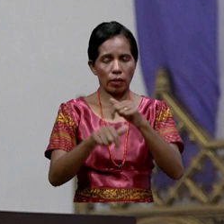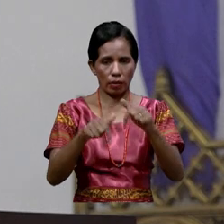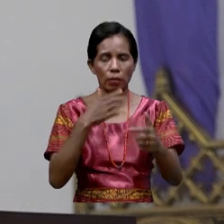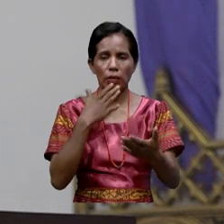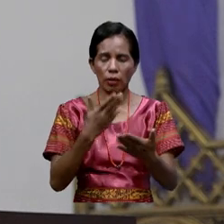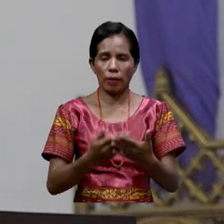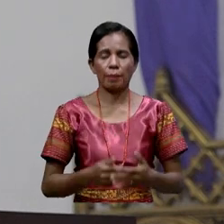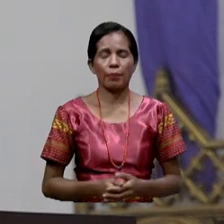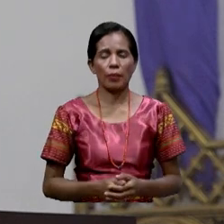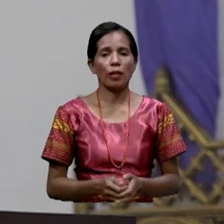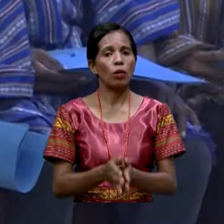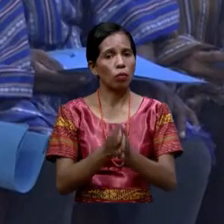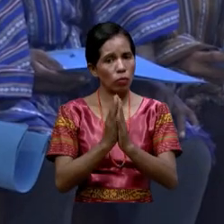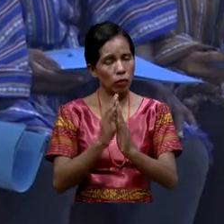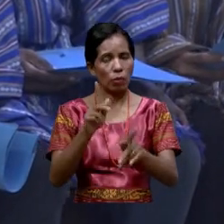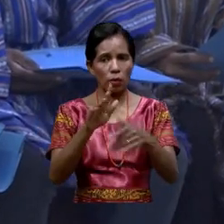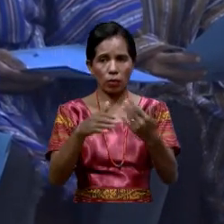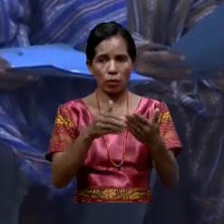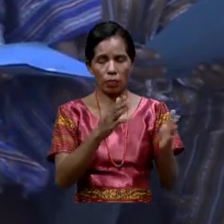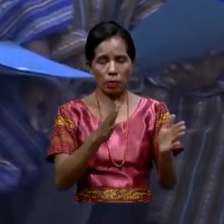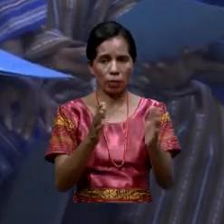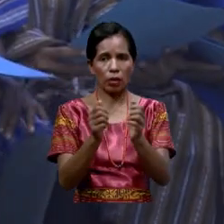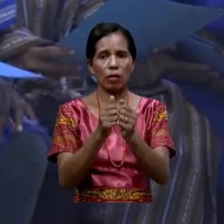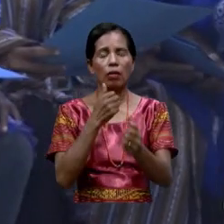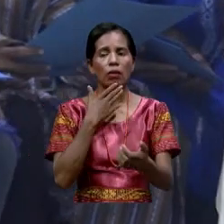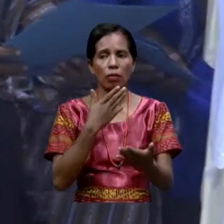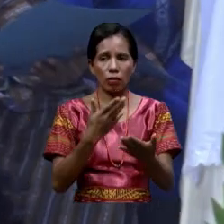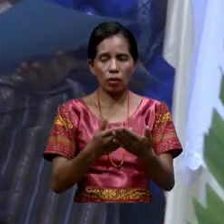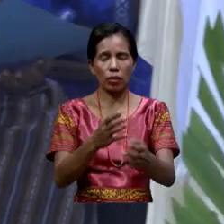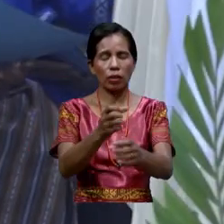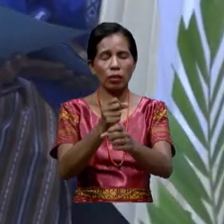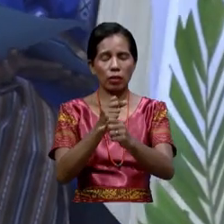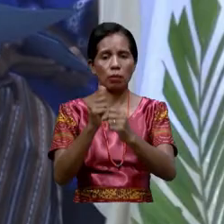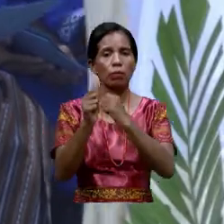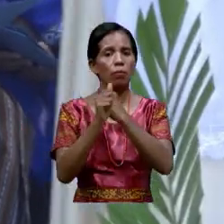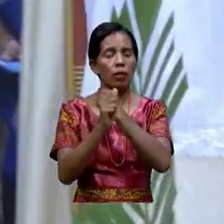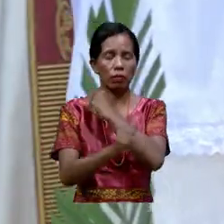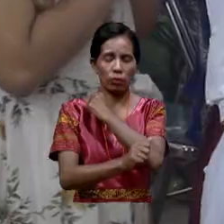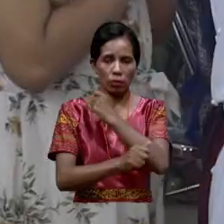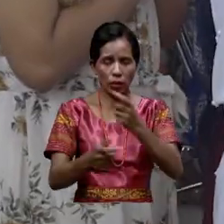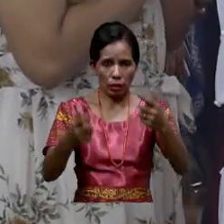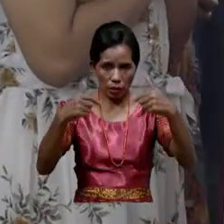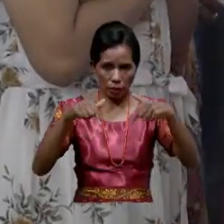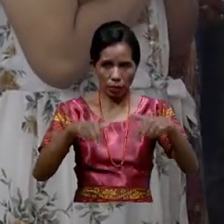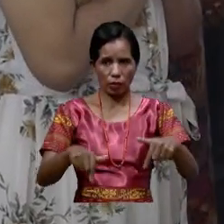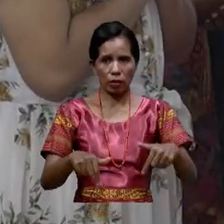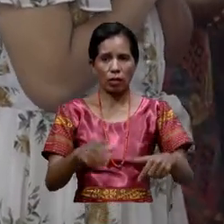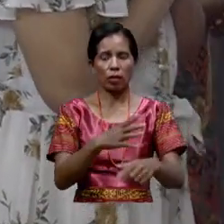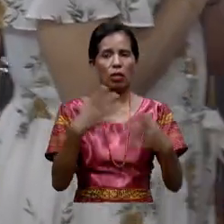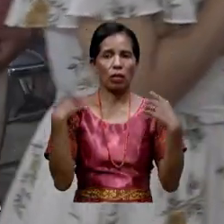amudong Virgilio husu atu emahotu perparaan di dia kodisimu Pasqua nebe semai nonudar serani kistam katoliku atu